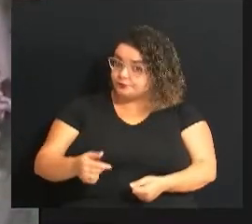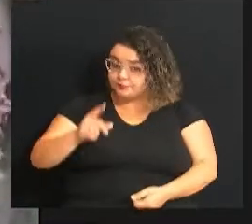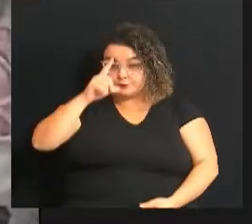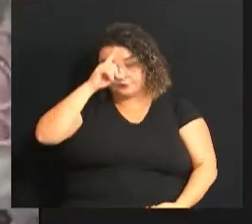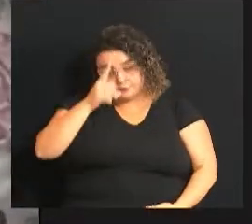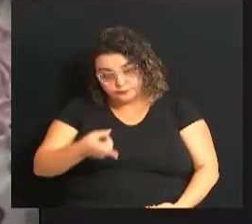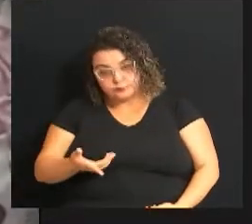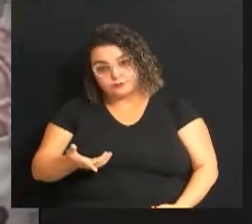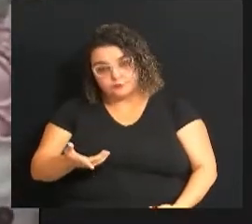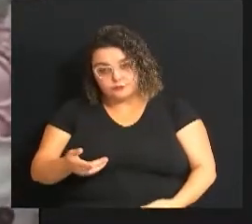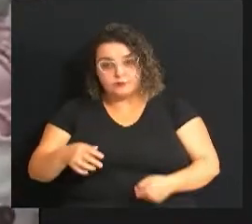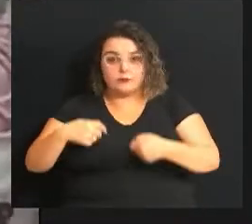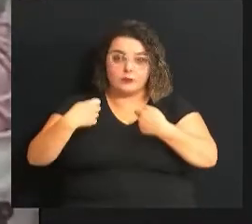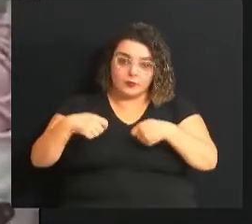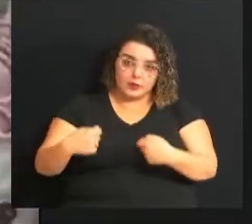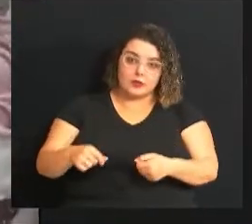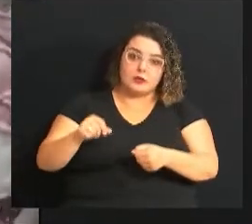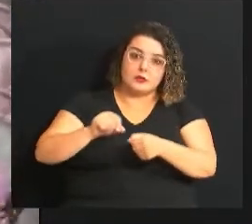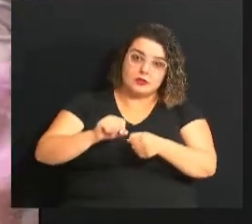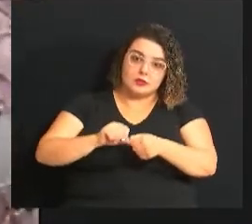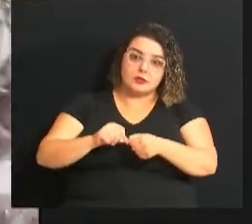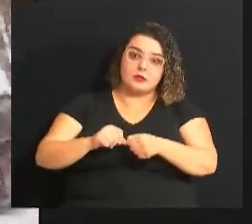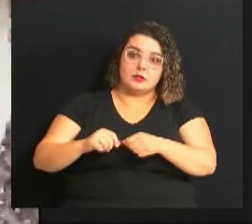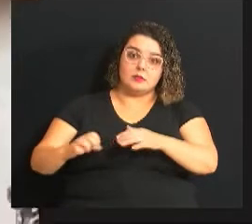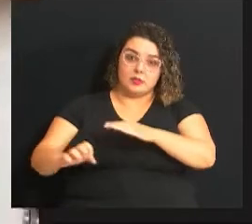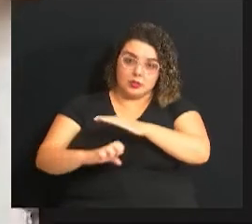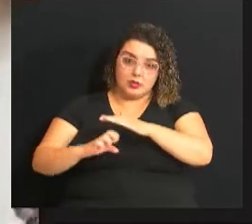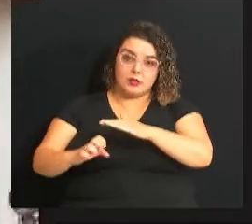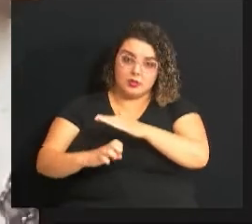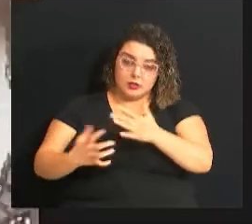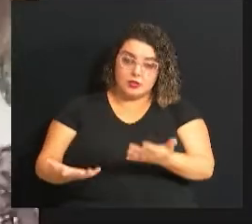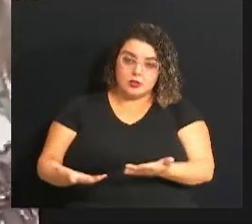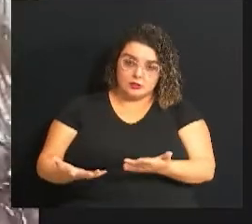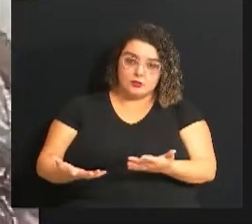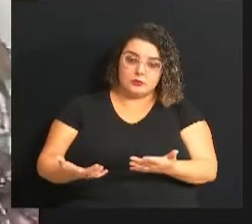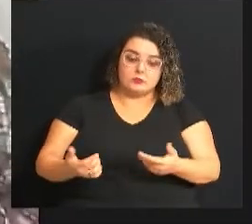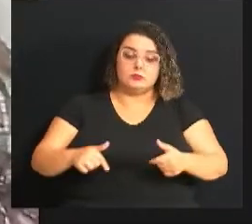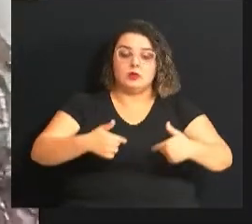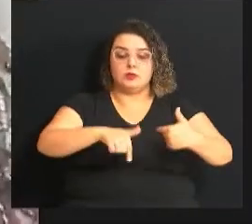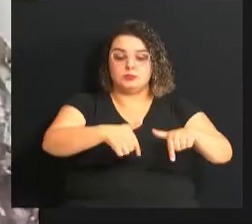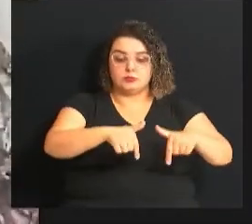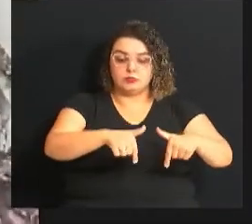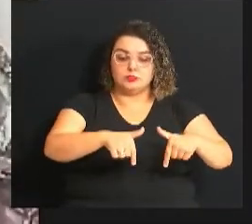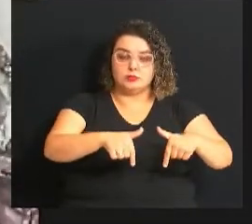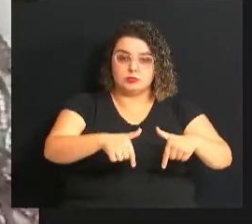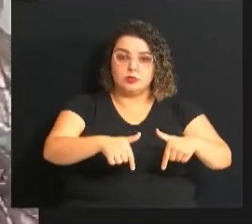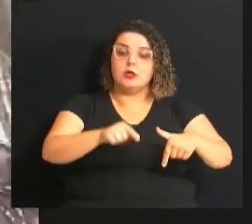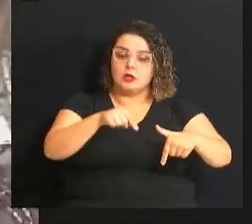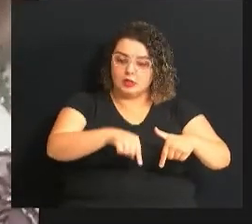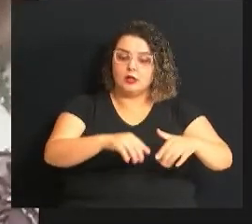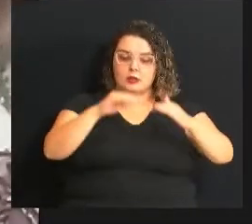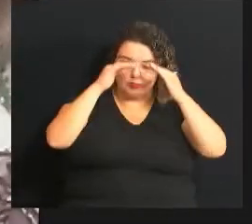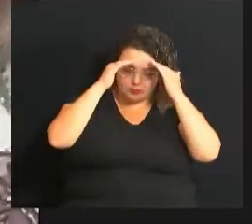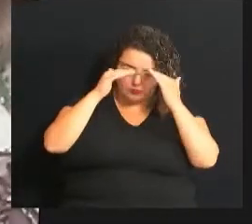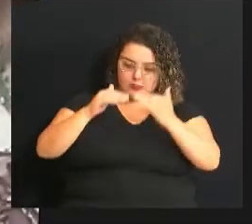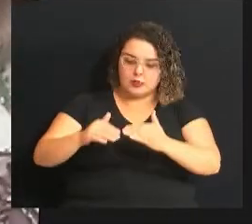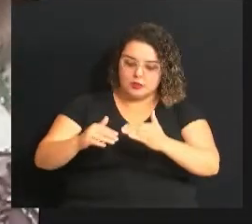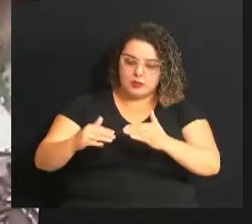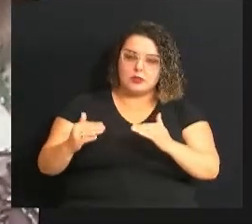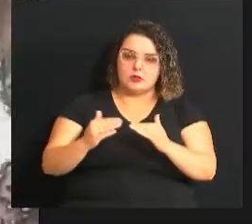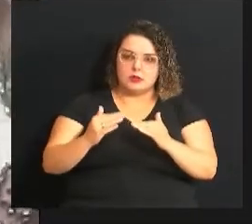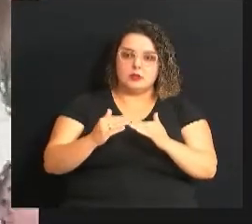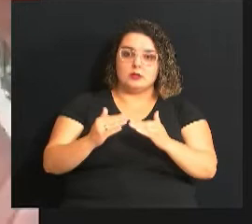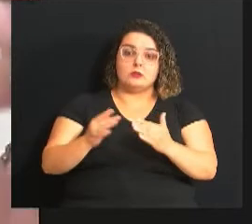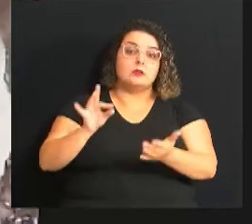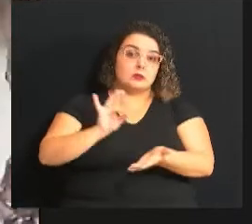deve ser feito pelo empregado, consumindo aqueles horários dos quais ele contratou com a empresa. Então, essa é a realidade.